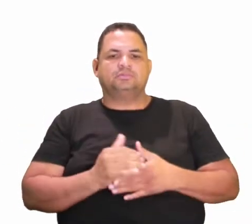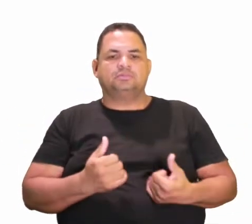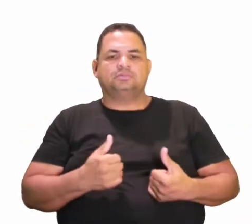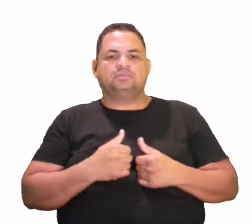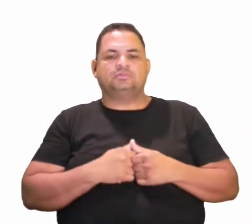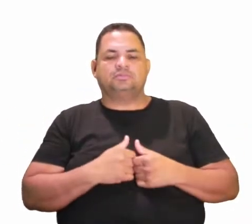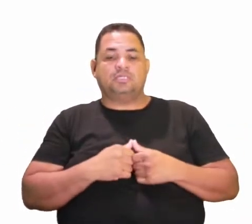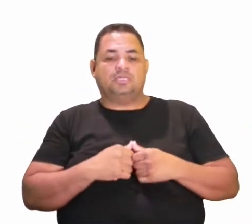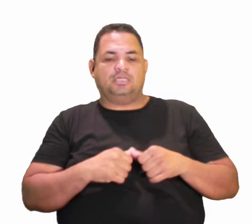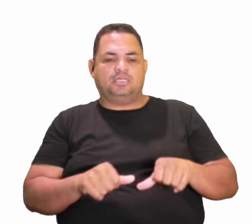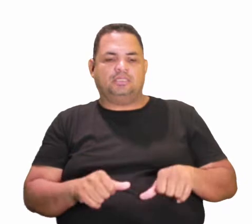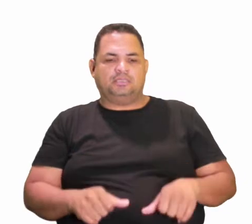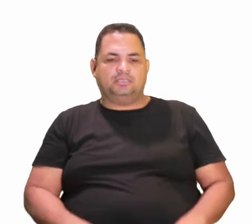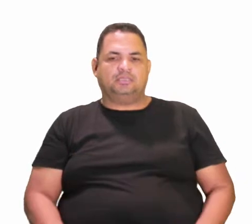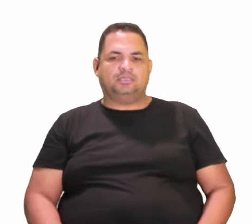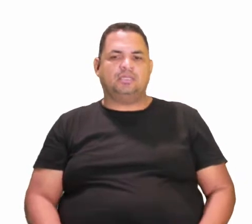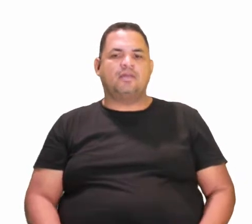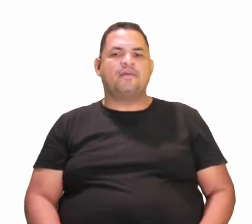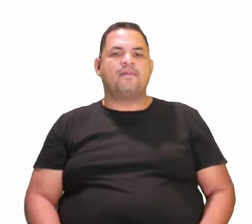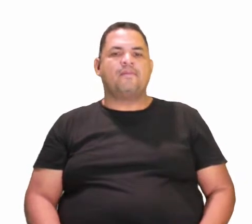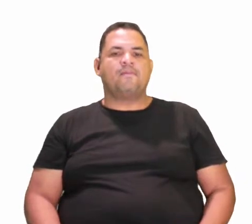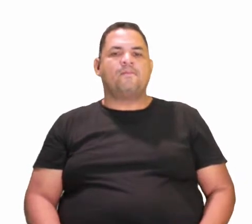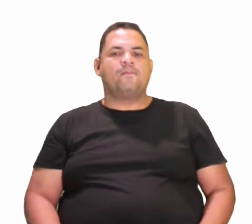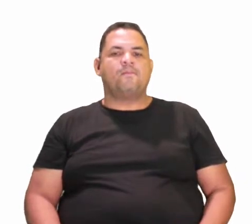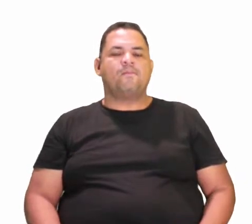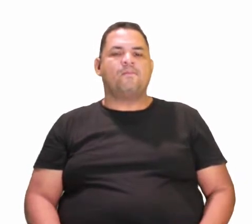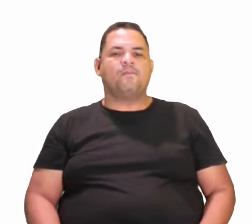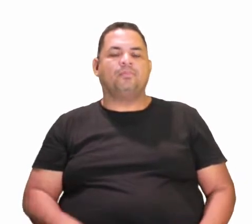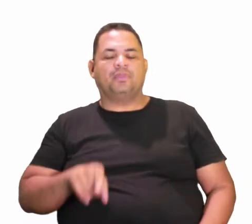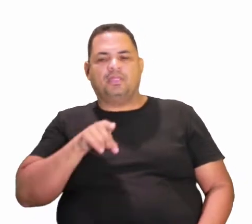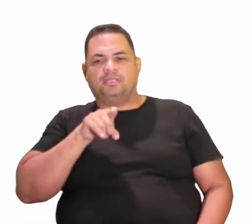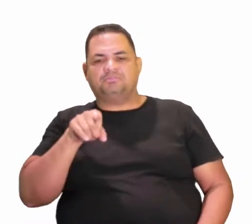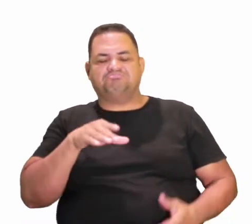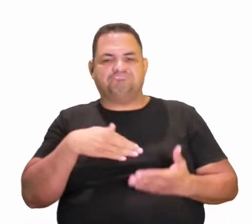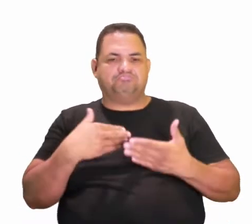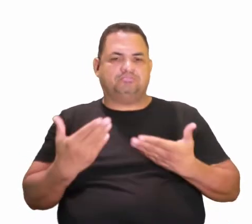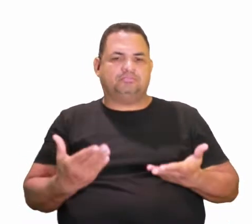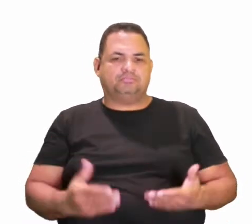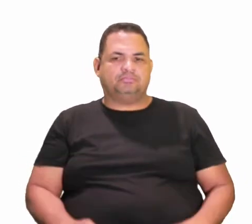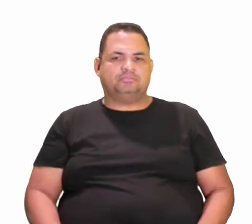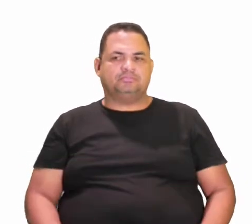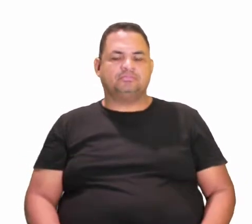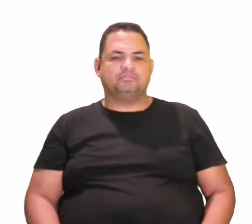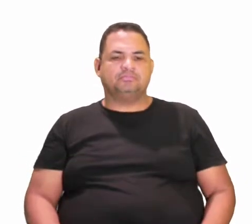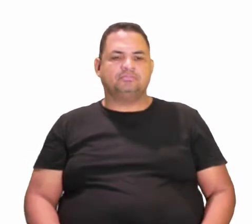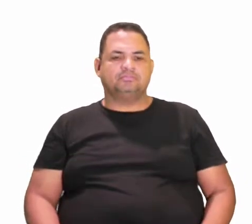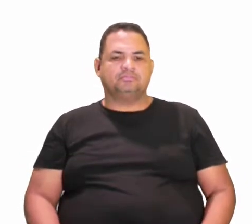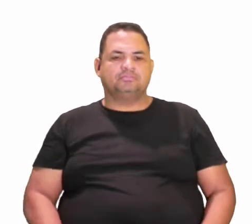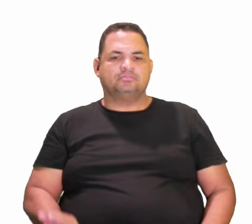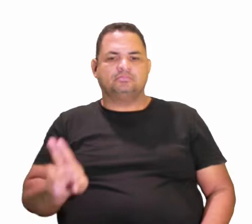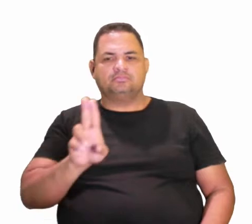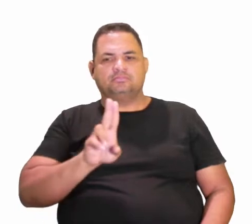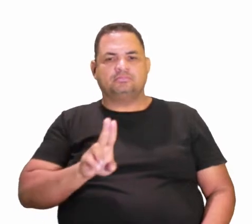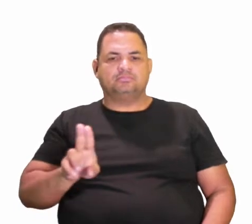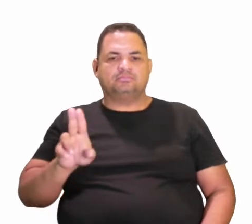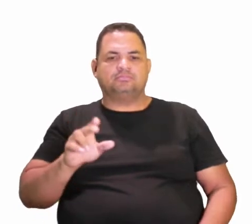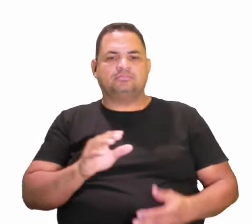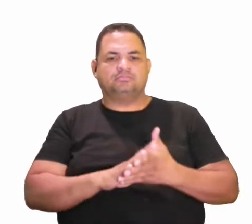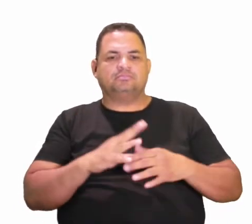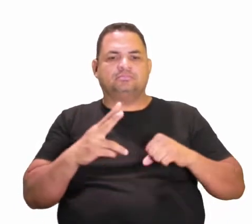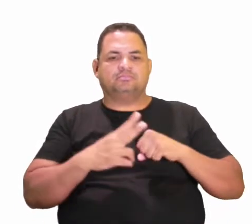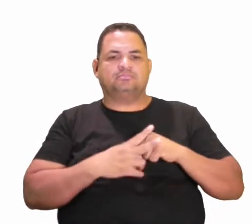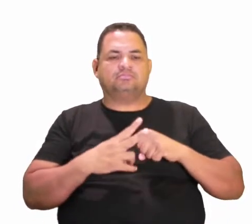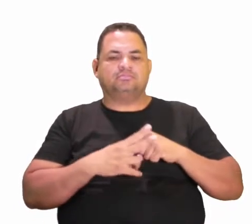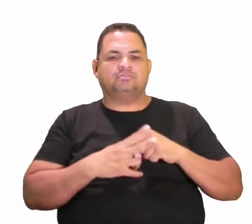é, certo? Esta é, essa é e assim por diante. E aí eu vou usar esse verbo